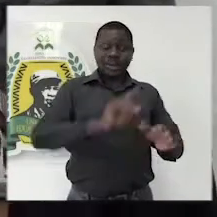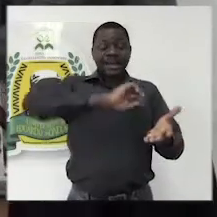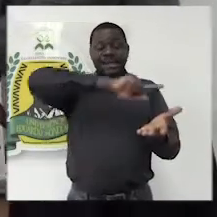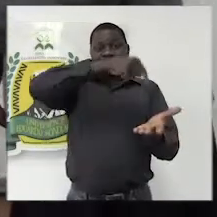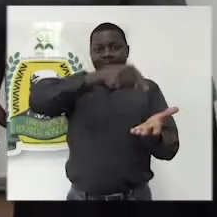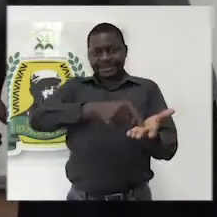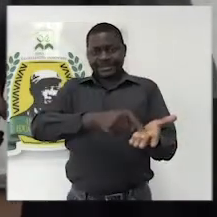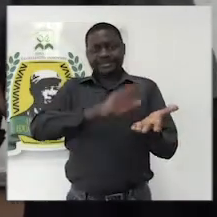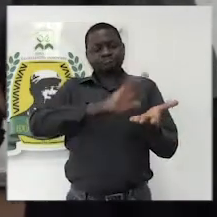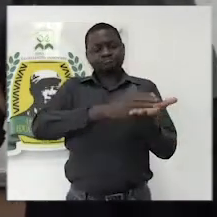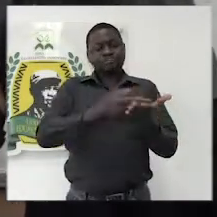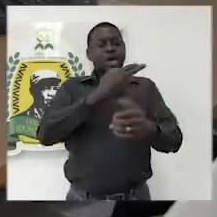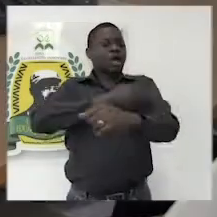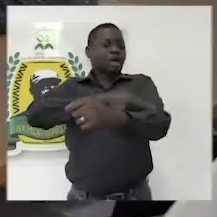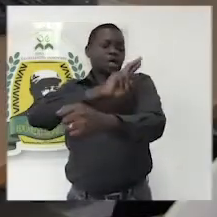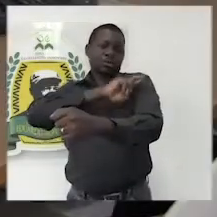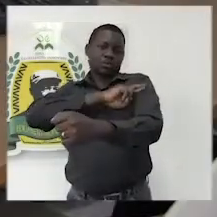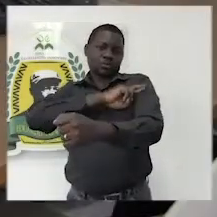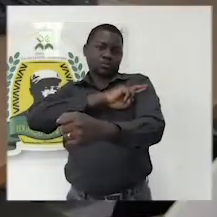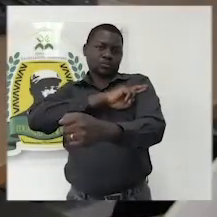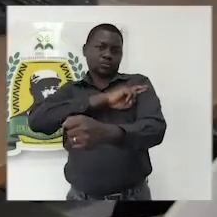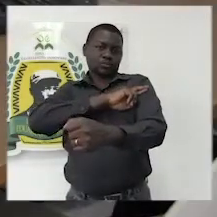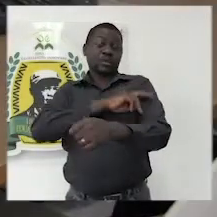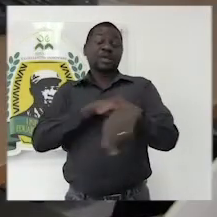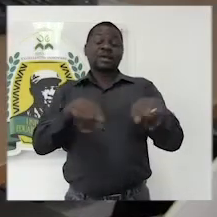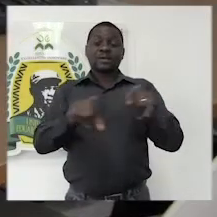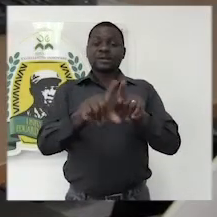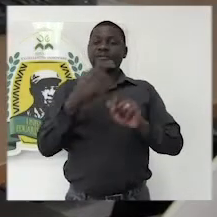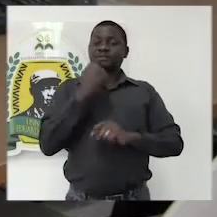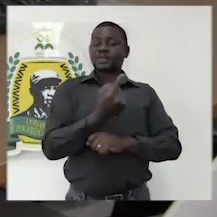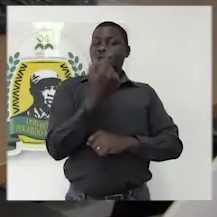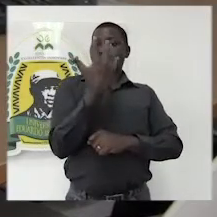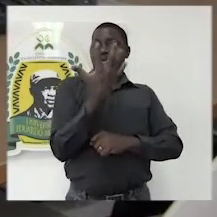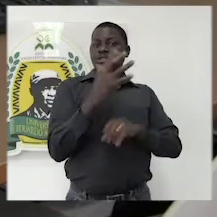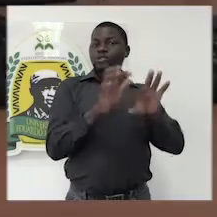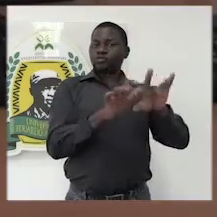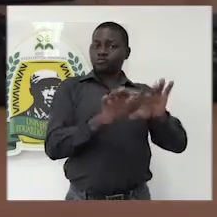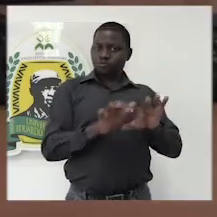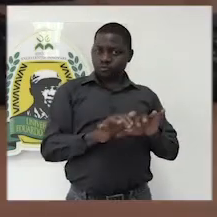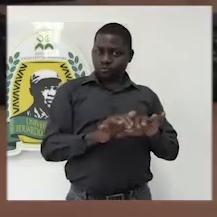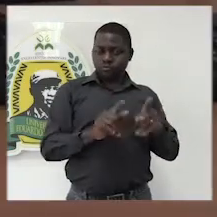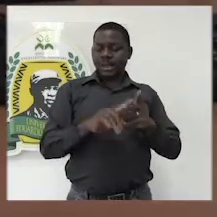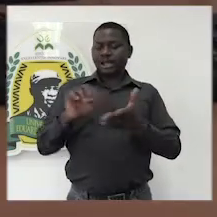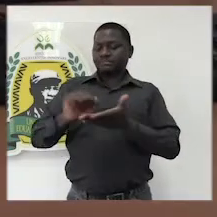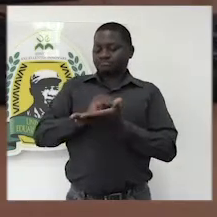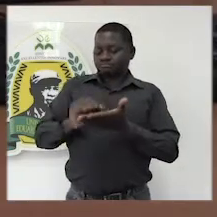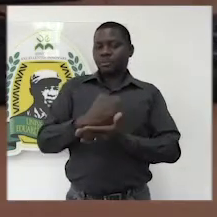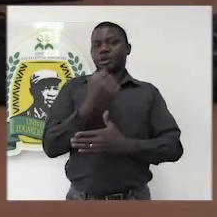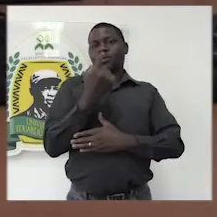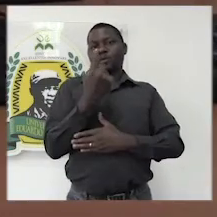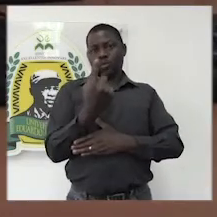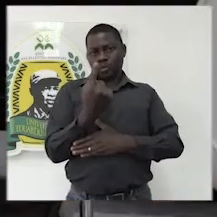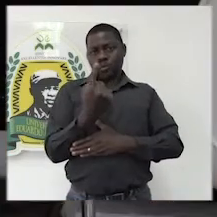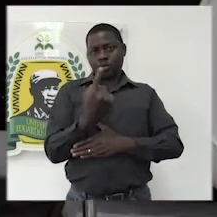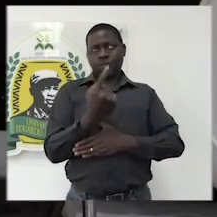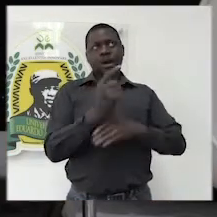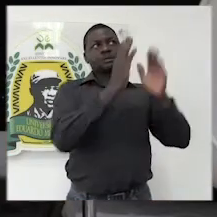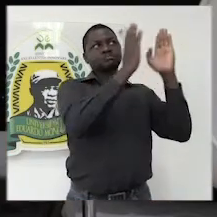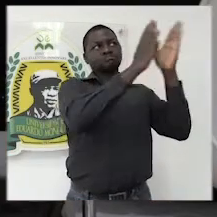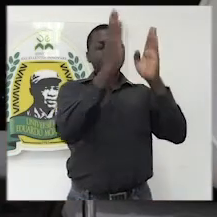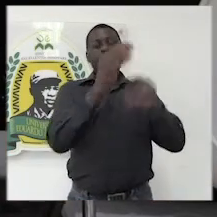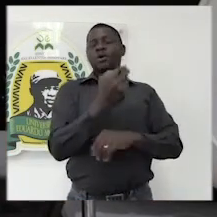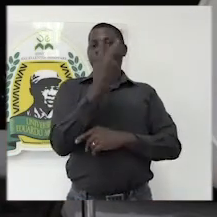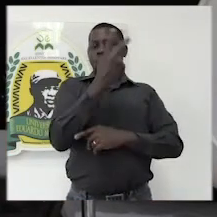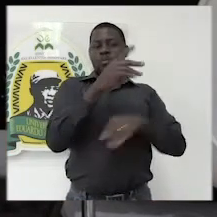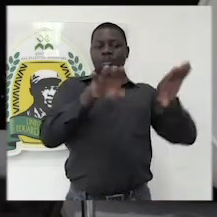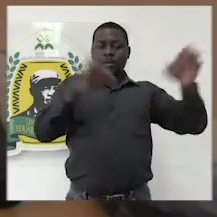de Interpretação e Recursos. Trata-se de 5 computadores, uma impressora, 2 armários,